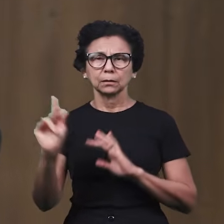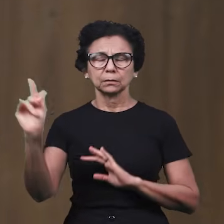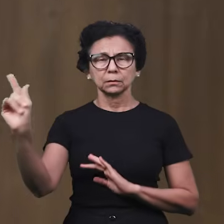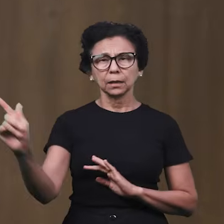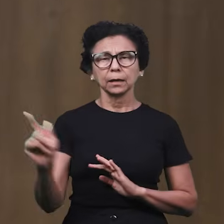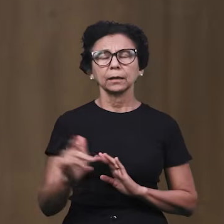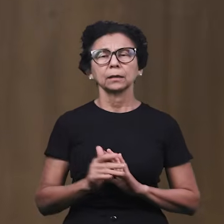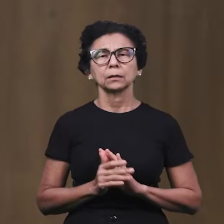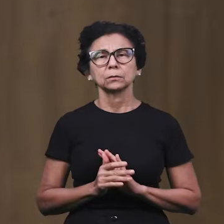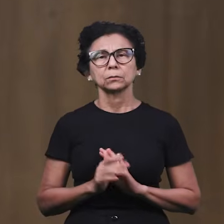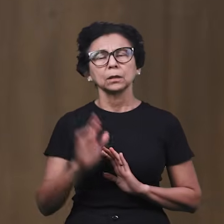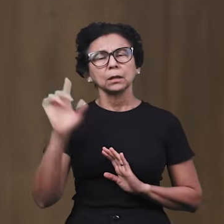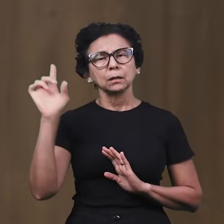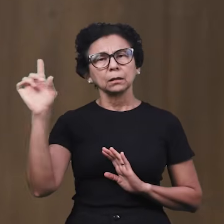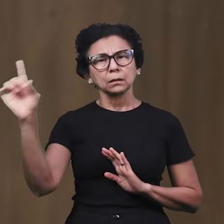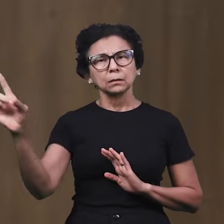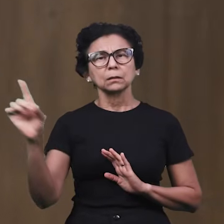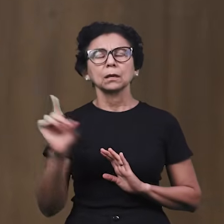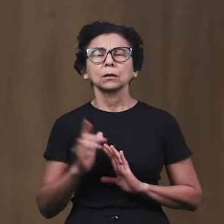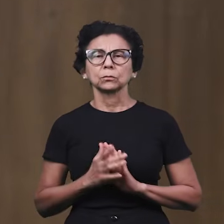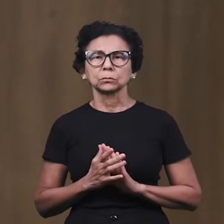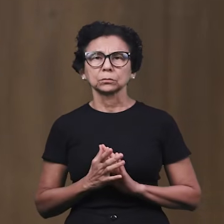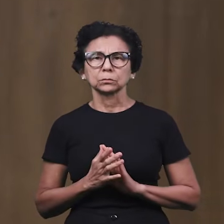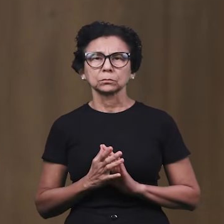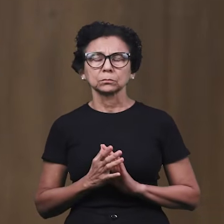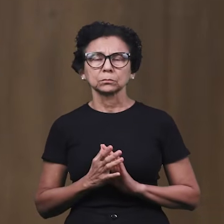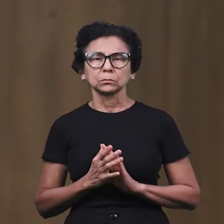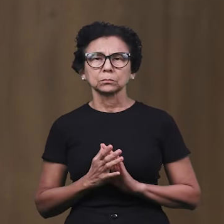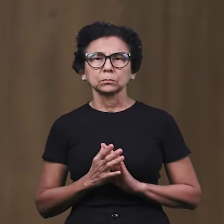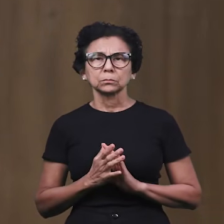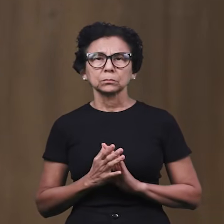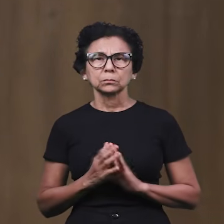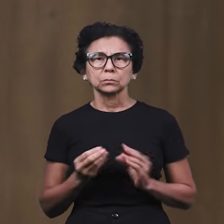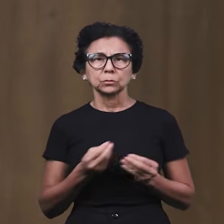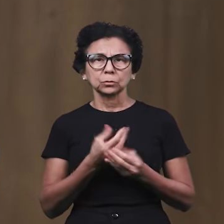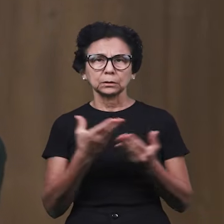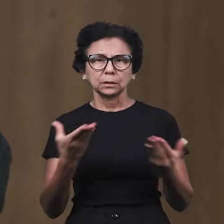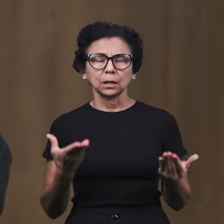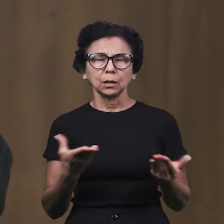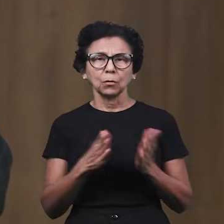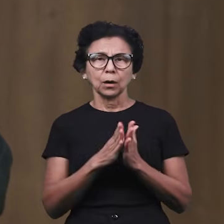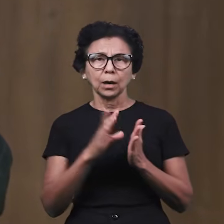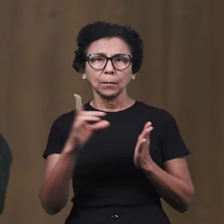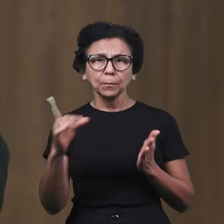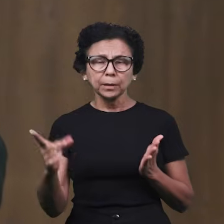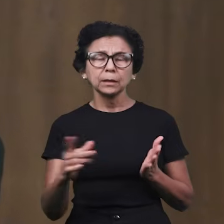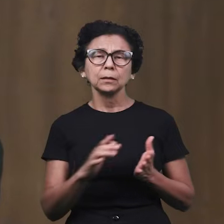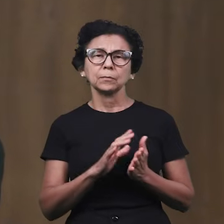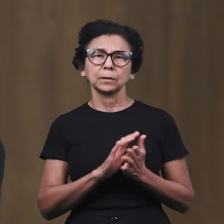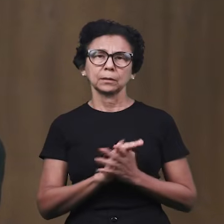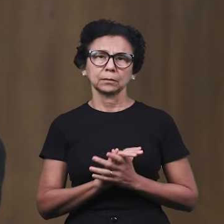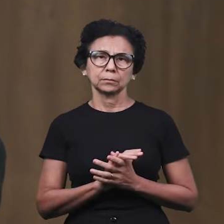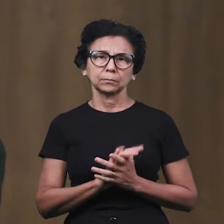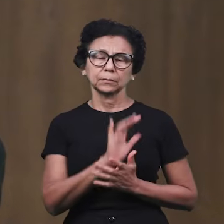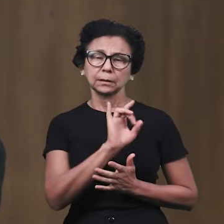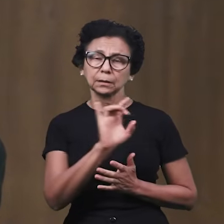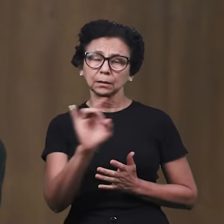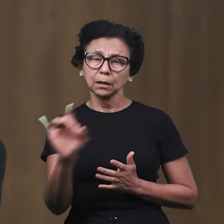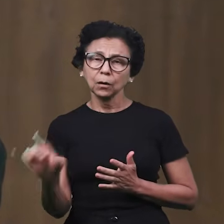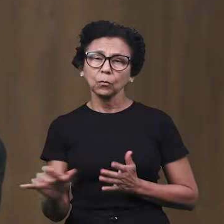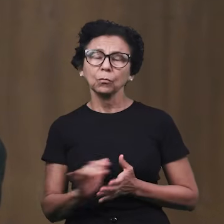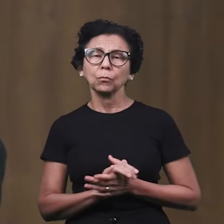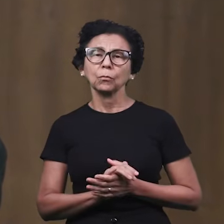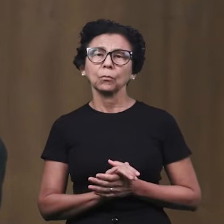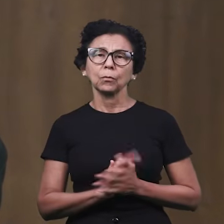Deus deixou registrado como Sua Palavra para o ser humano, para cada um de nós, na aplicação